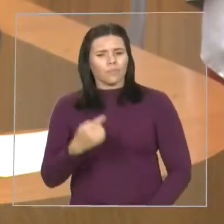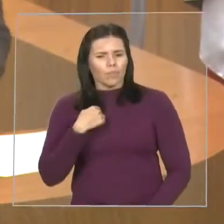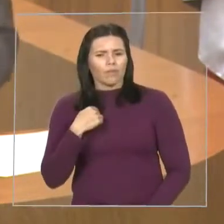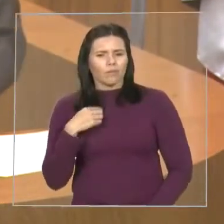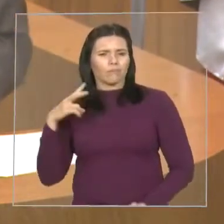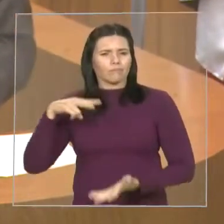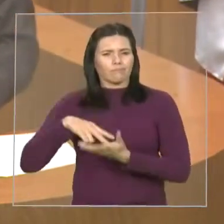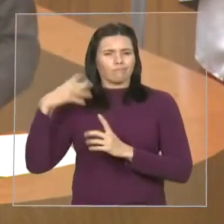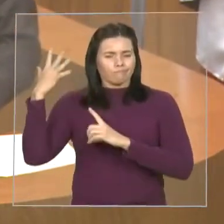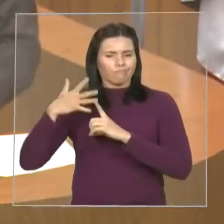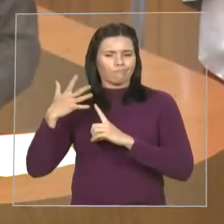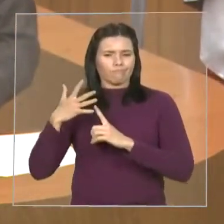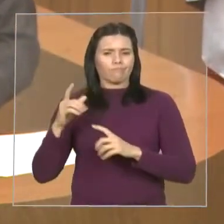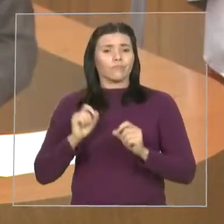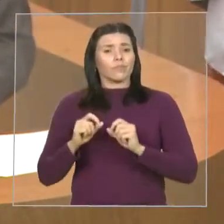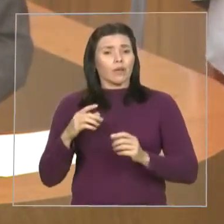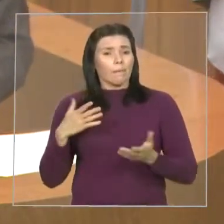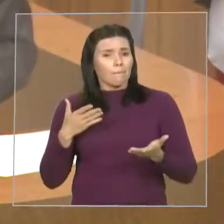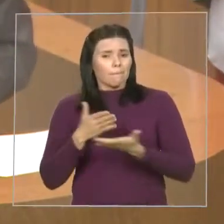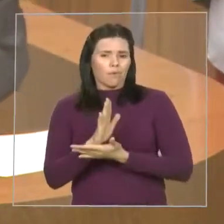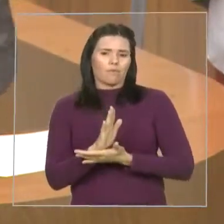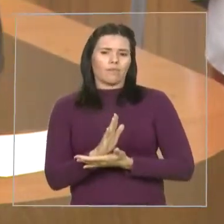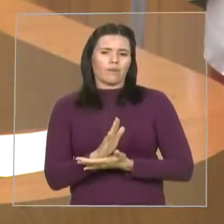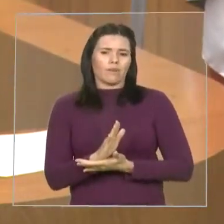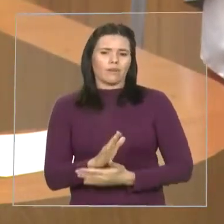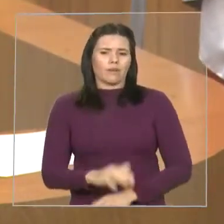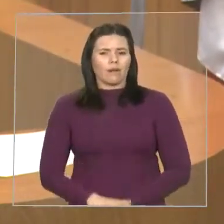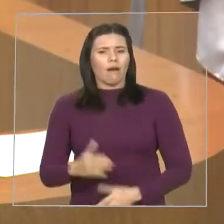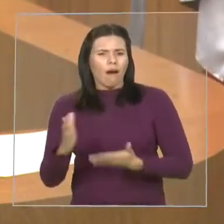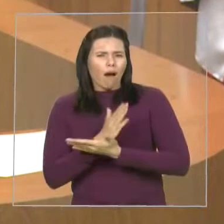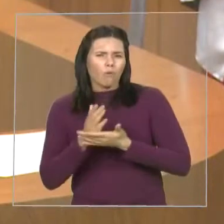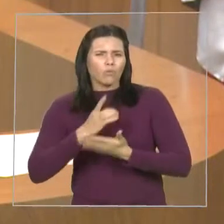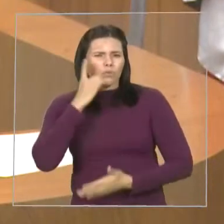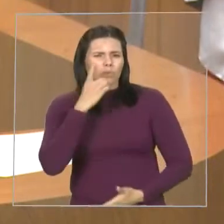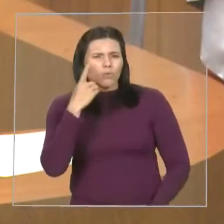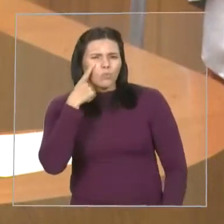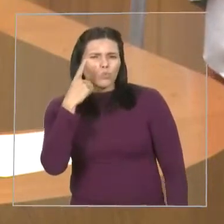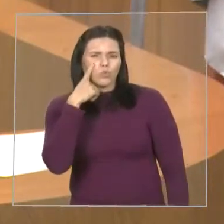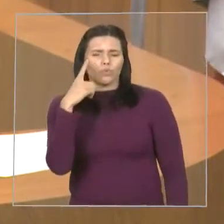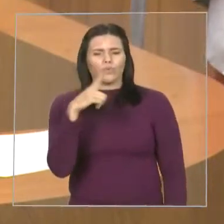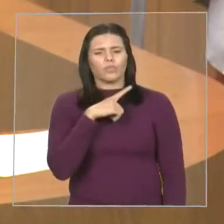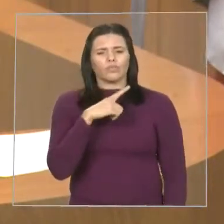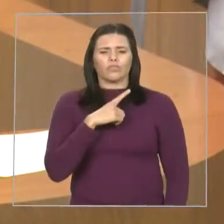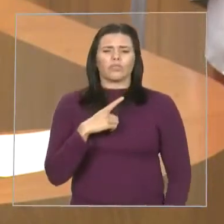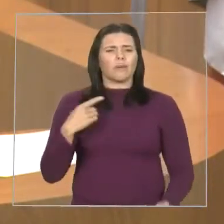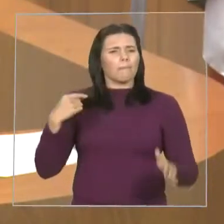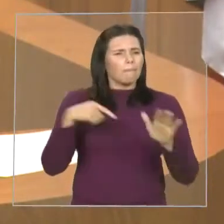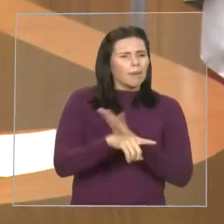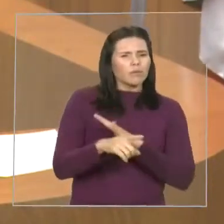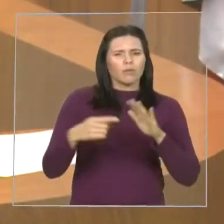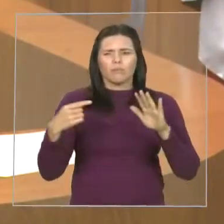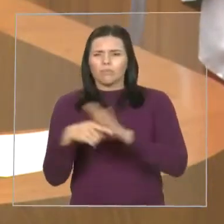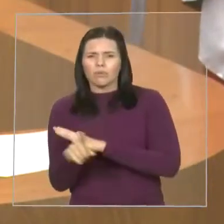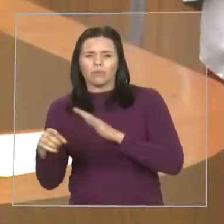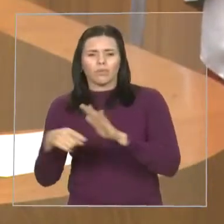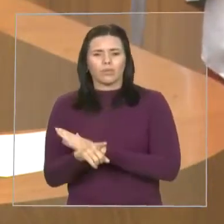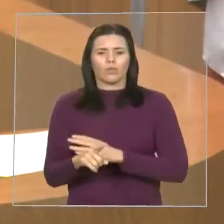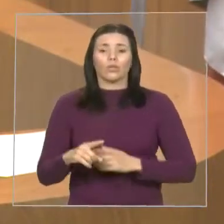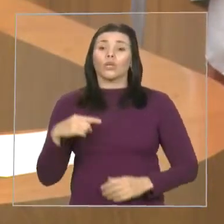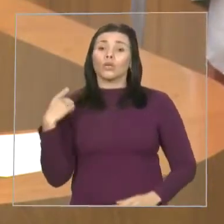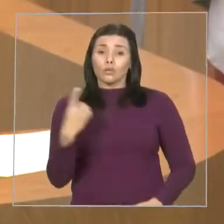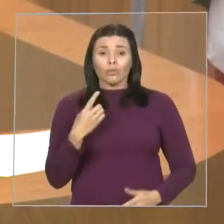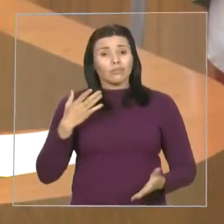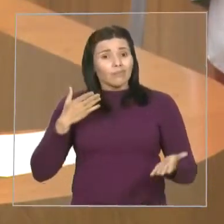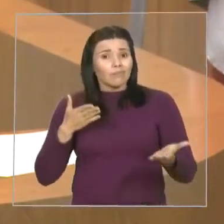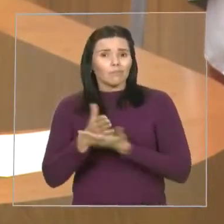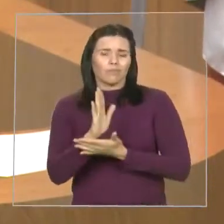dessa taxa, muitos deputados aqui estavam em dúvida, e foi questionando, debatendo, que a gente aprovou 250